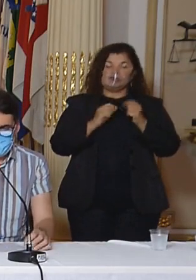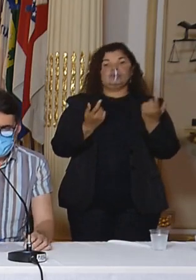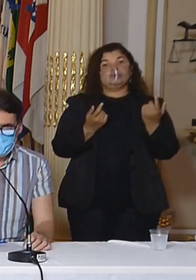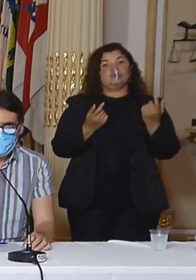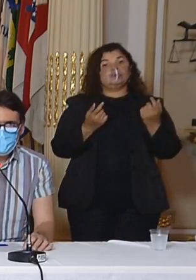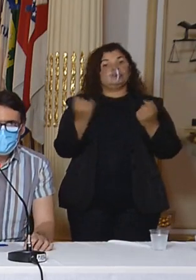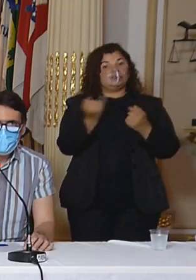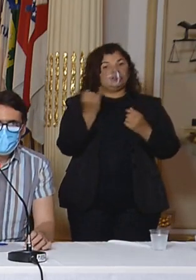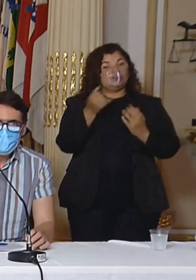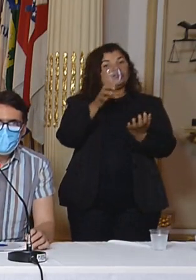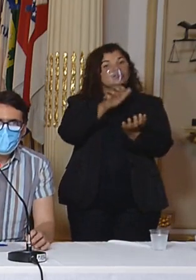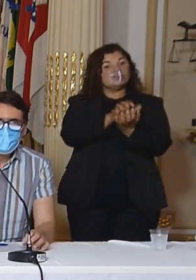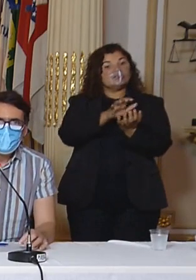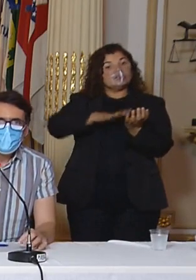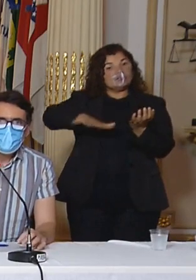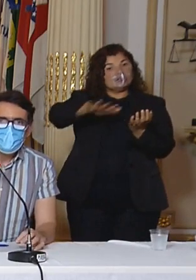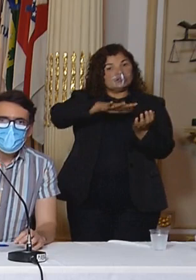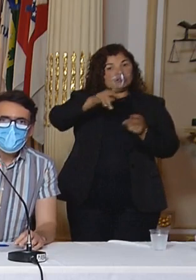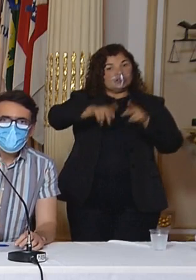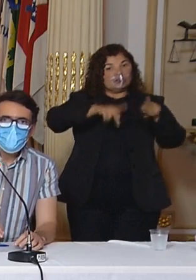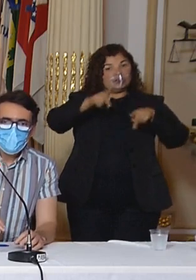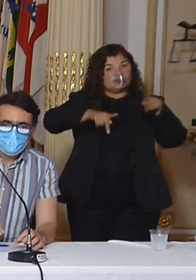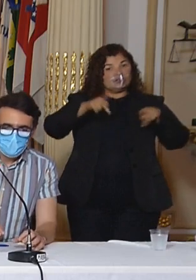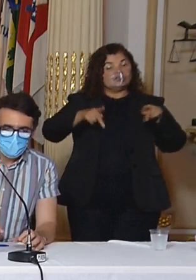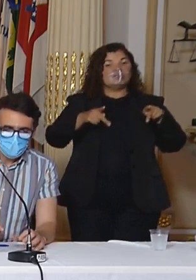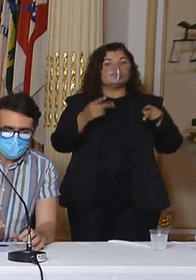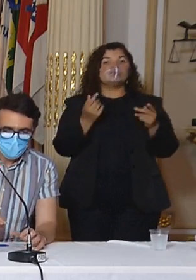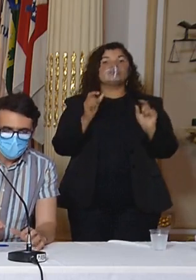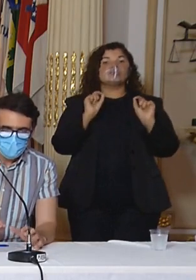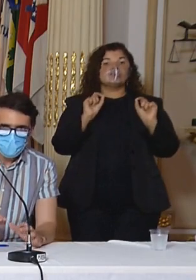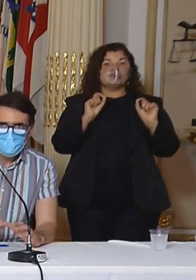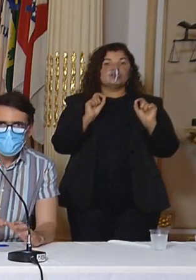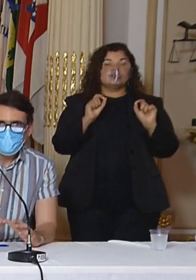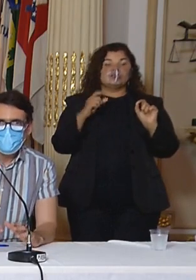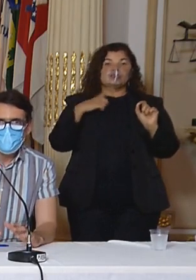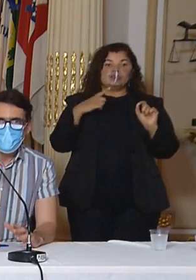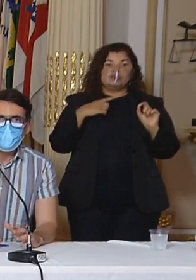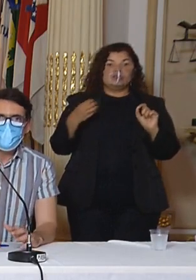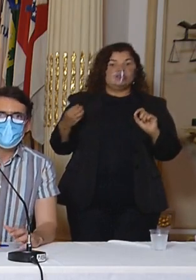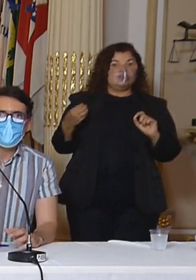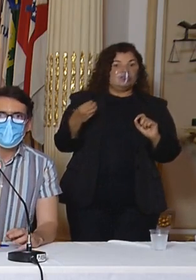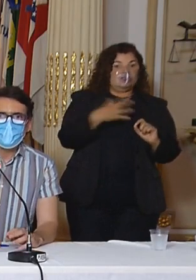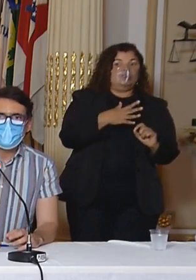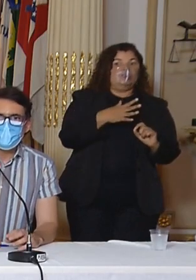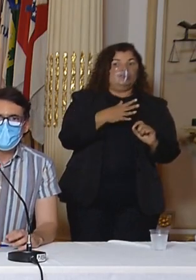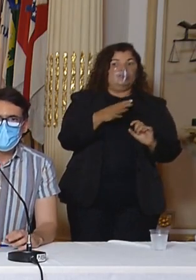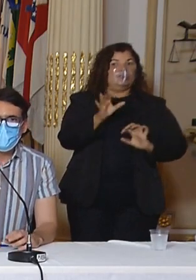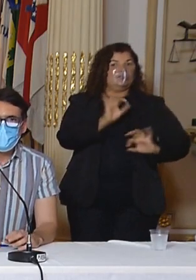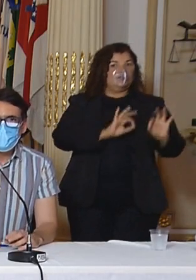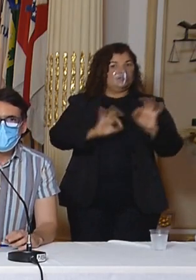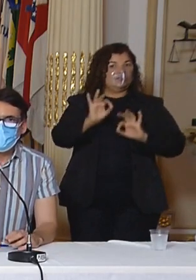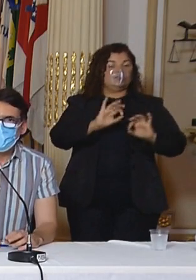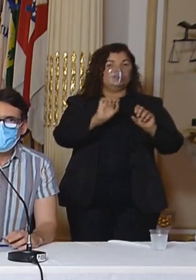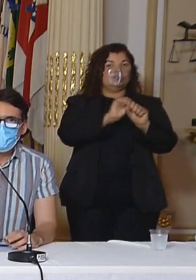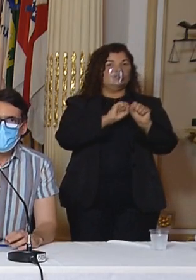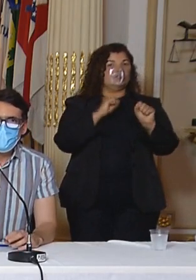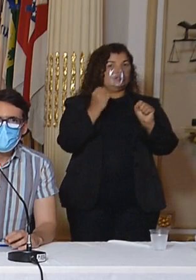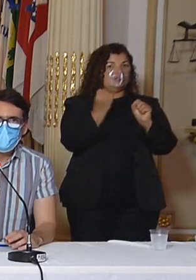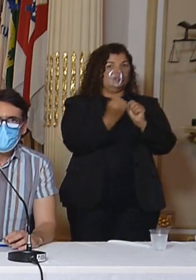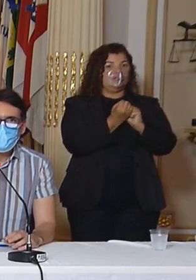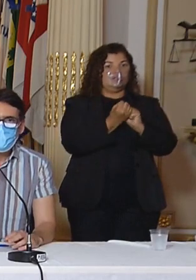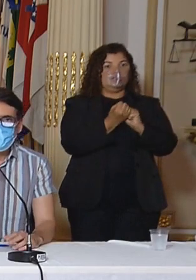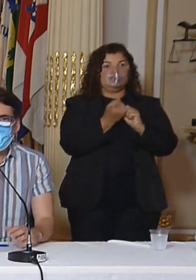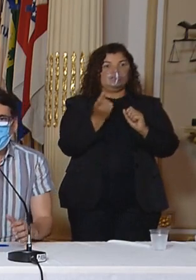ficarem cientes de que estamos começando uma nova ordem social. Então, não vai ser do dia